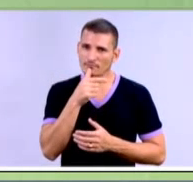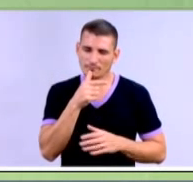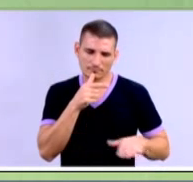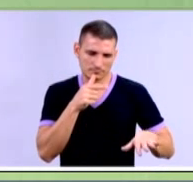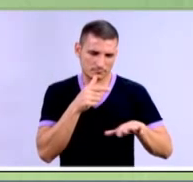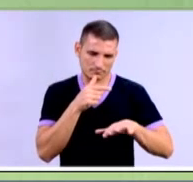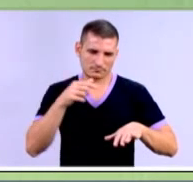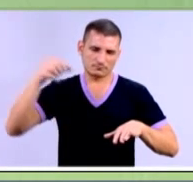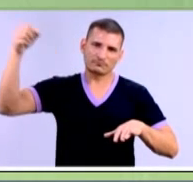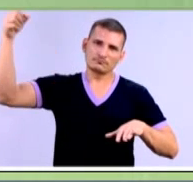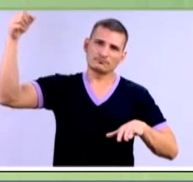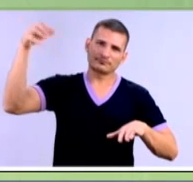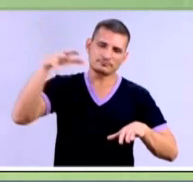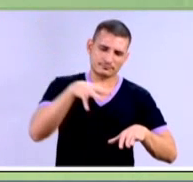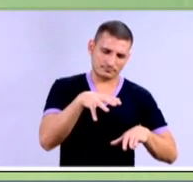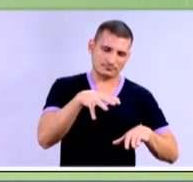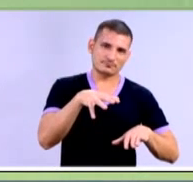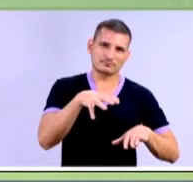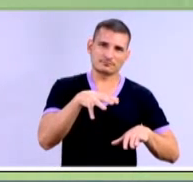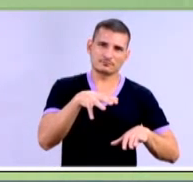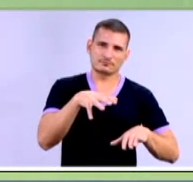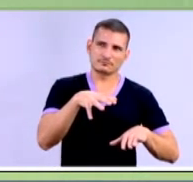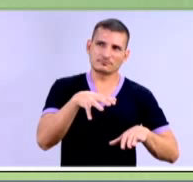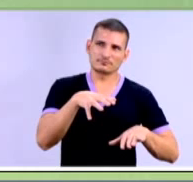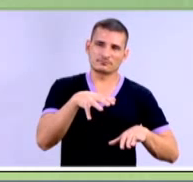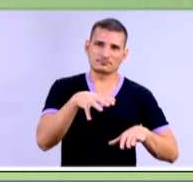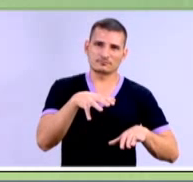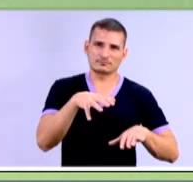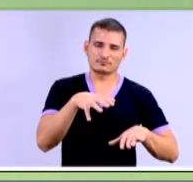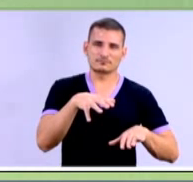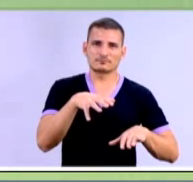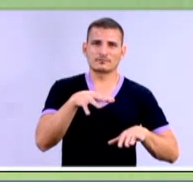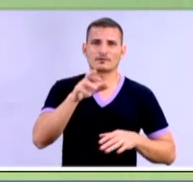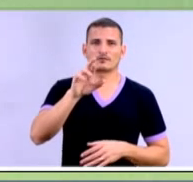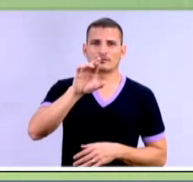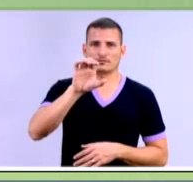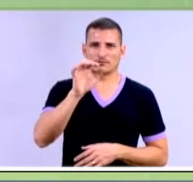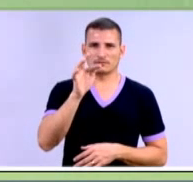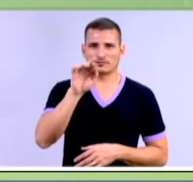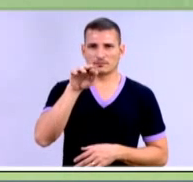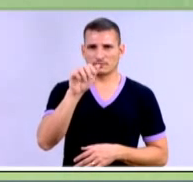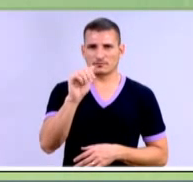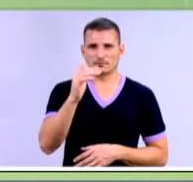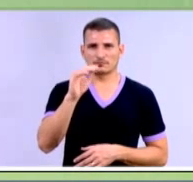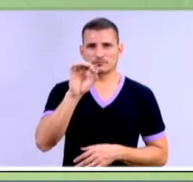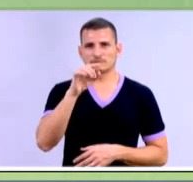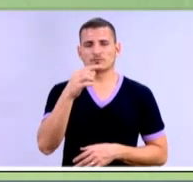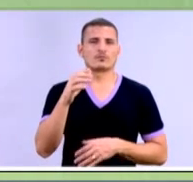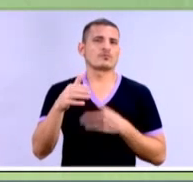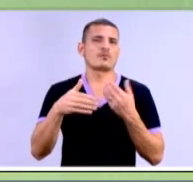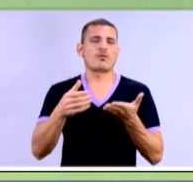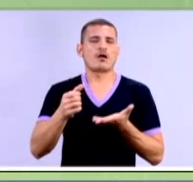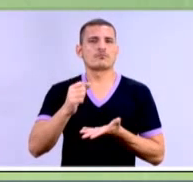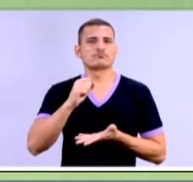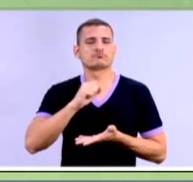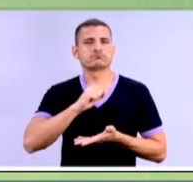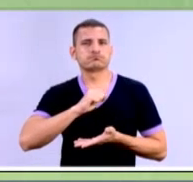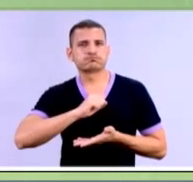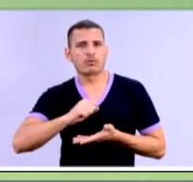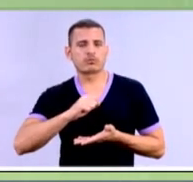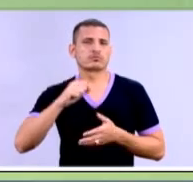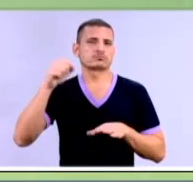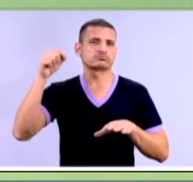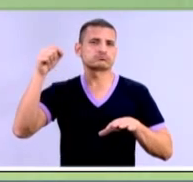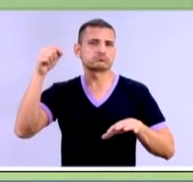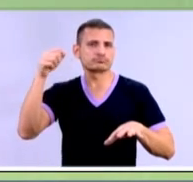de refração, que é o termo utilizado do ar, né, que é o que fala qual é a velocidade da